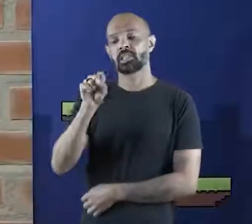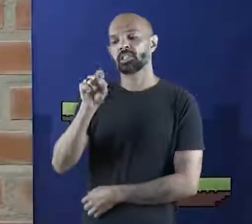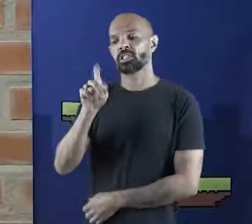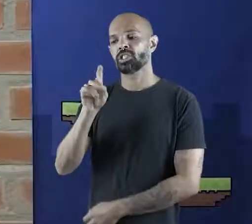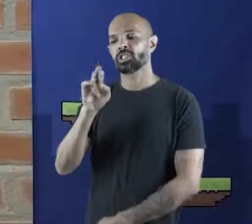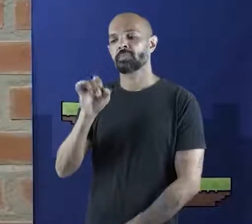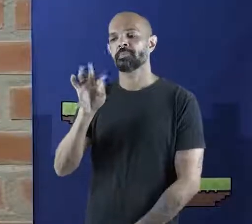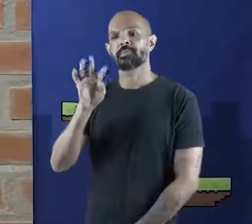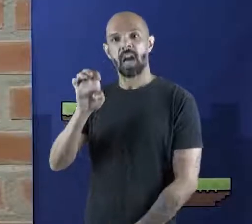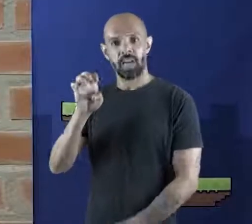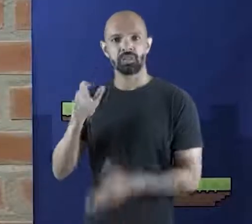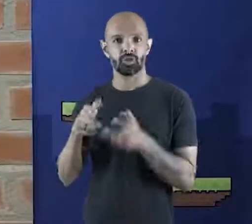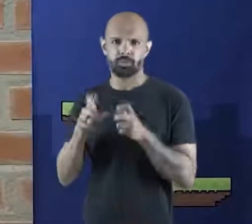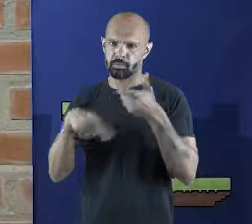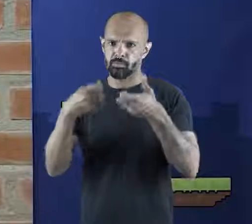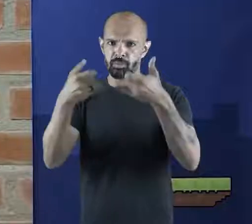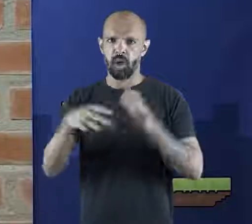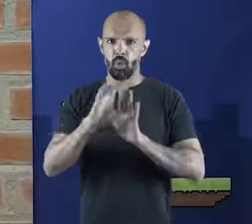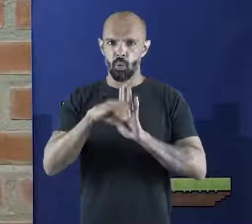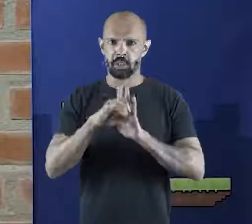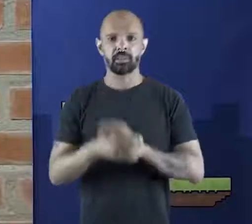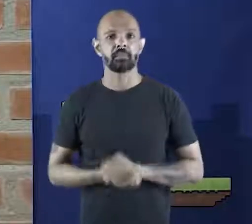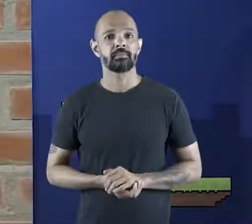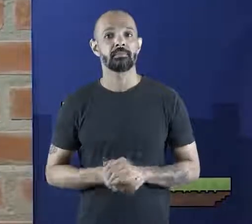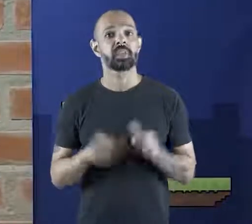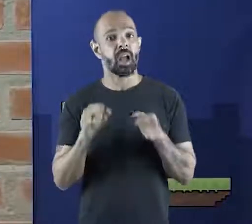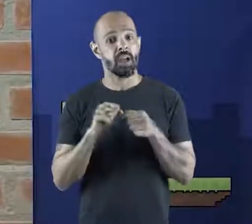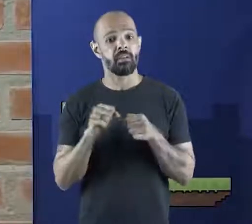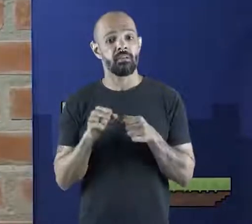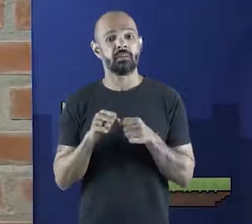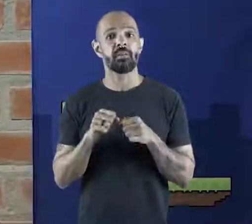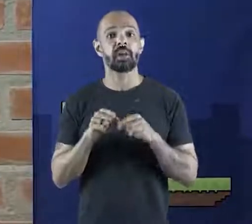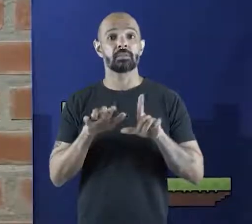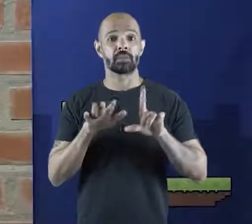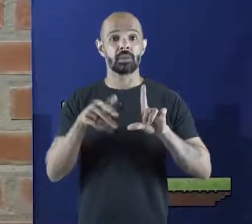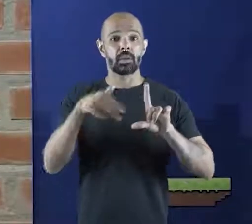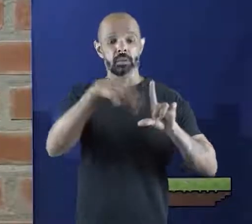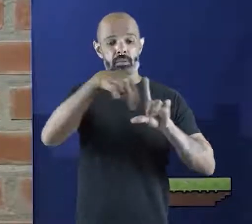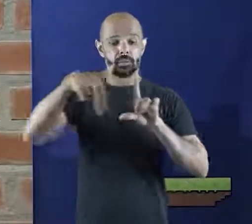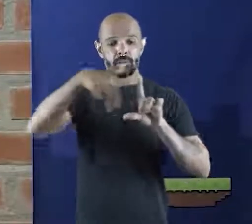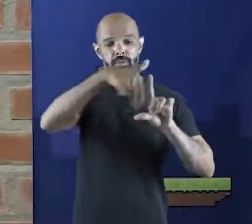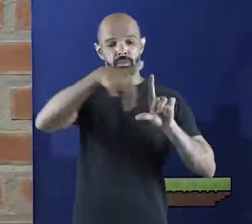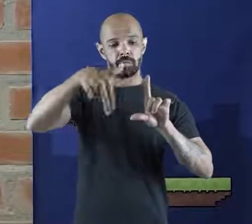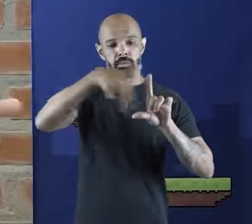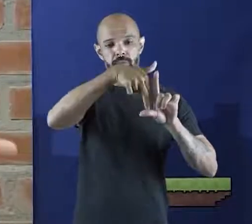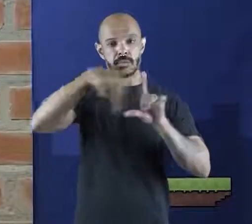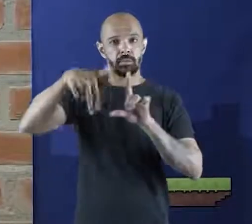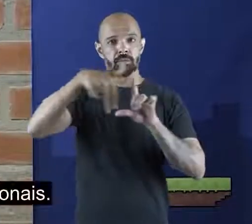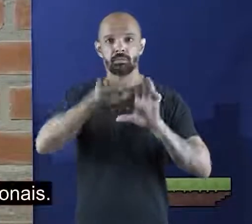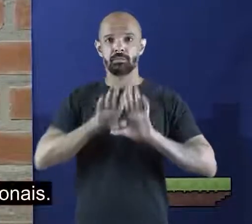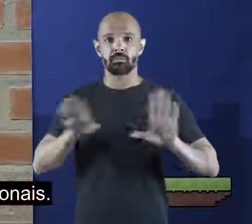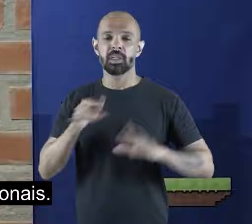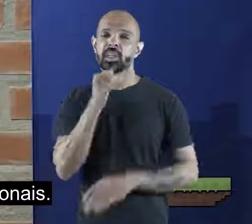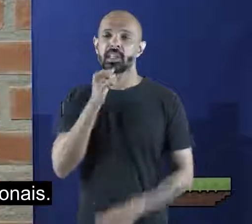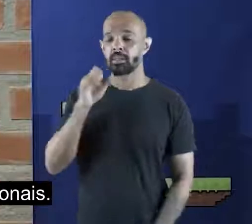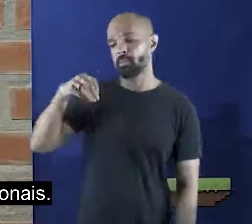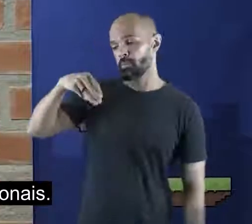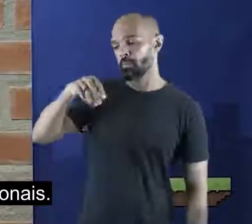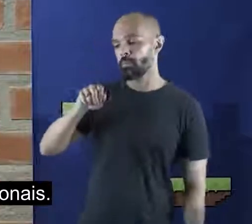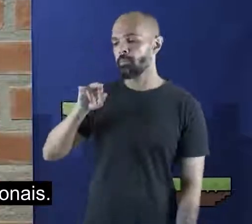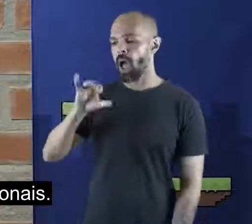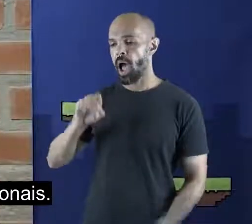sobre esse conceito daqui a pouco para vocês, tá? E fazem os jogos bidimensionais. Exemplo, o